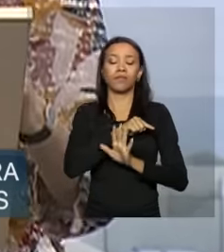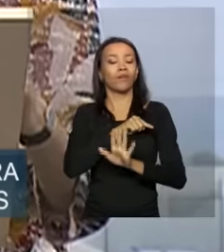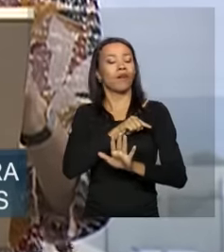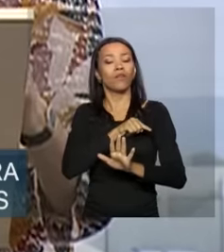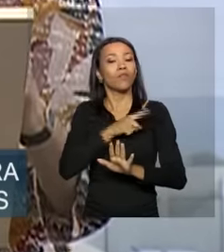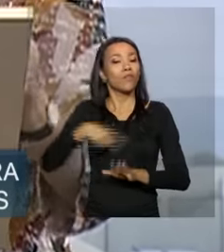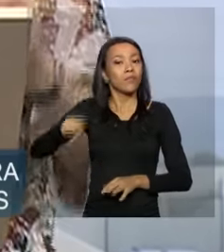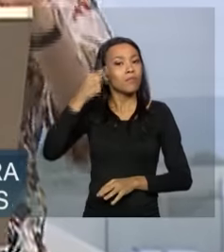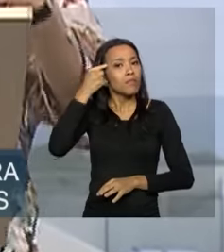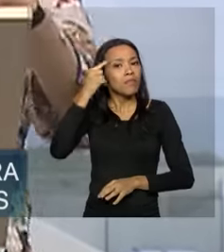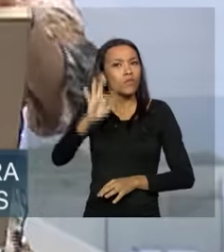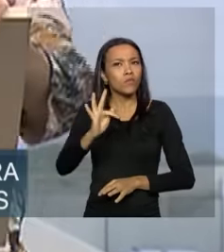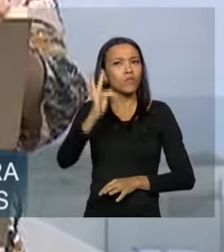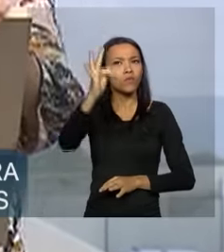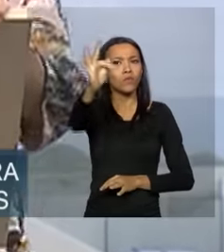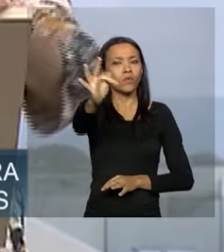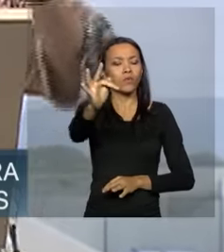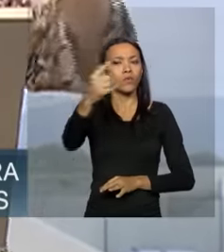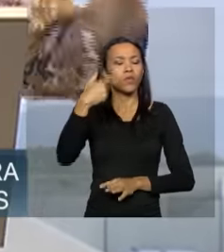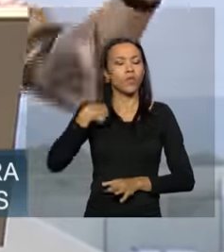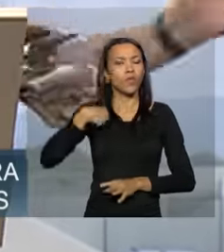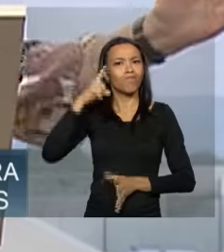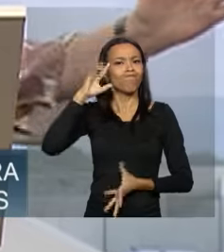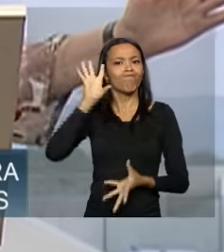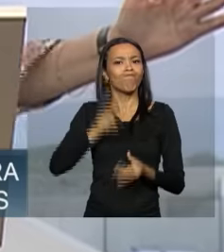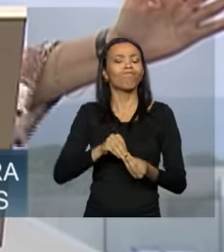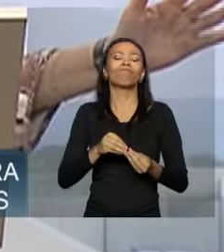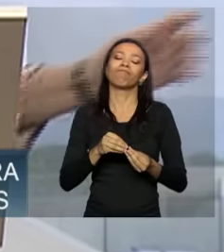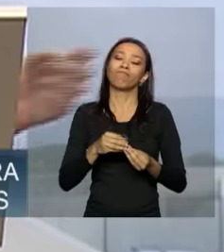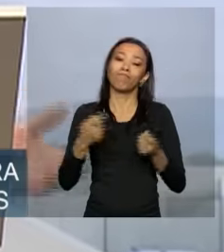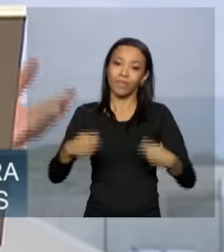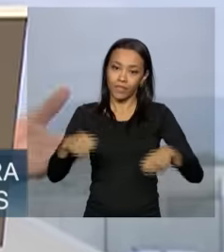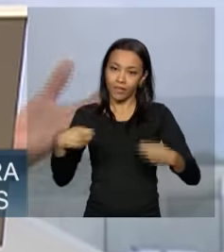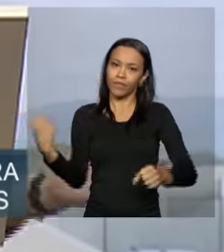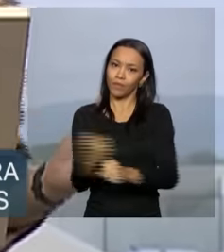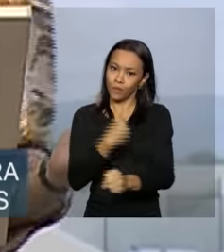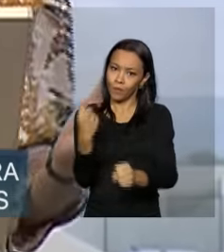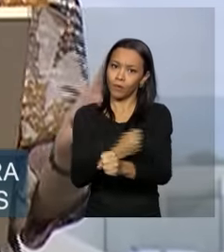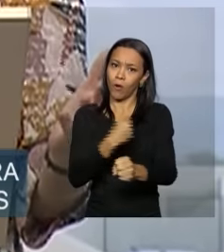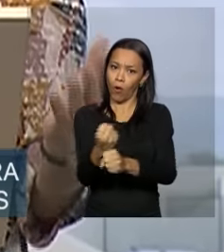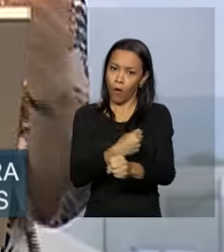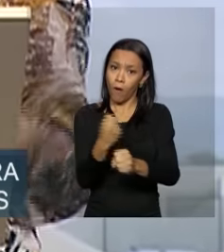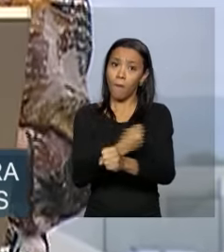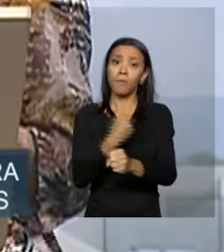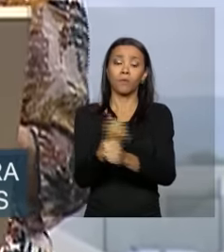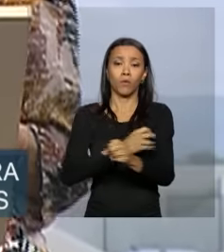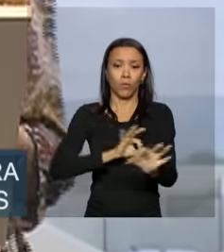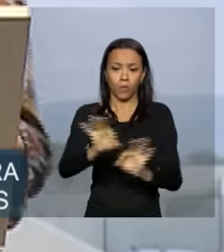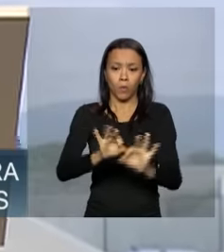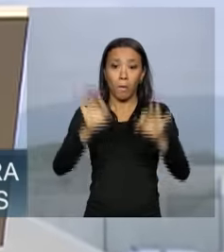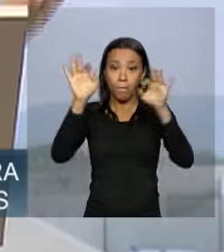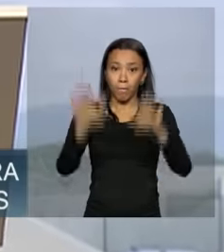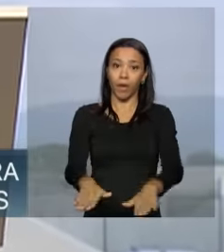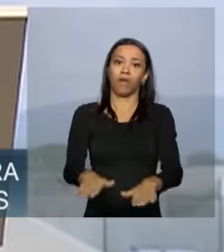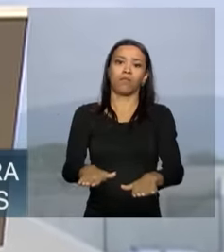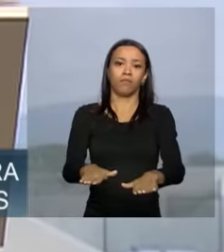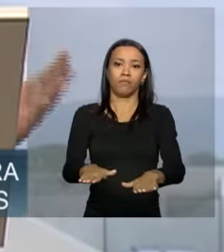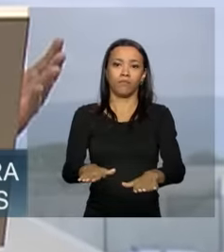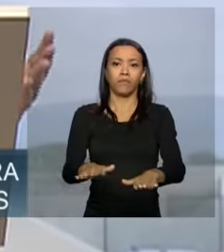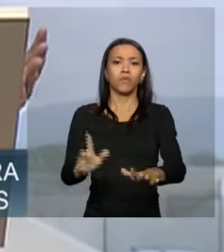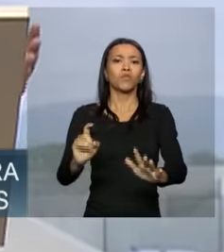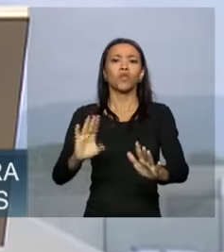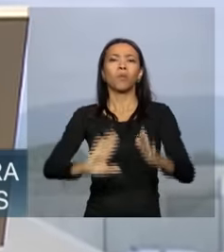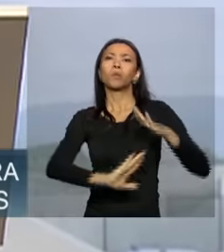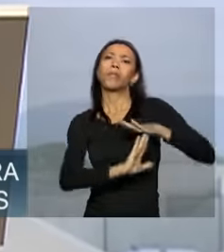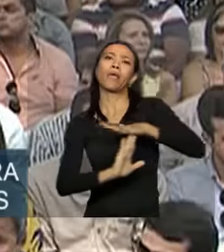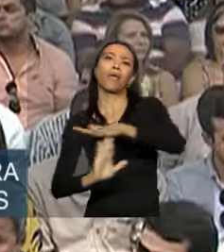o futuro e chegamos à conclusão que tinha de ter obras estruturantes, obras que